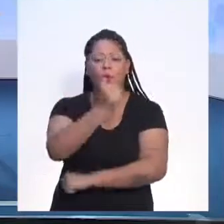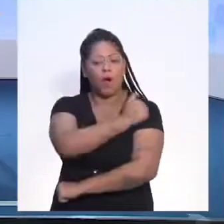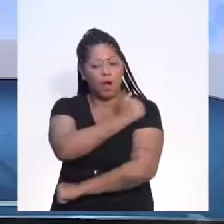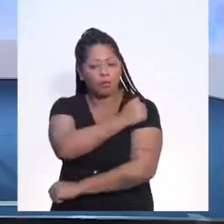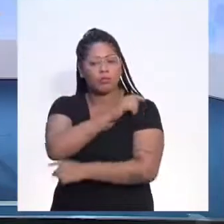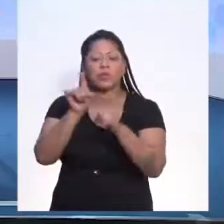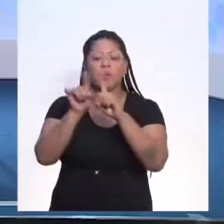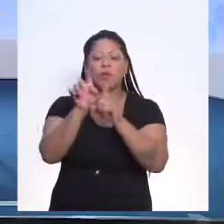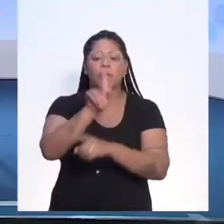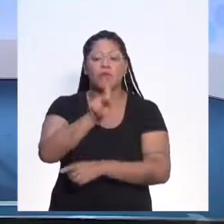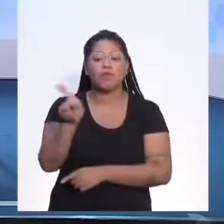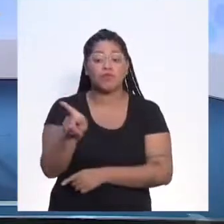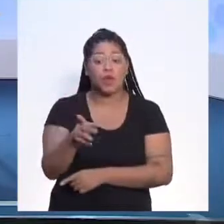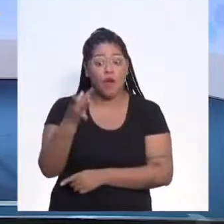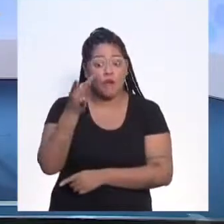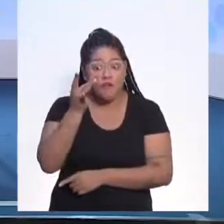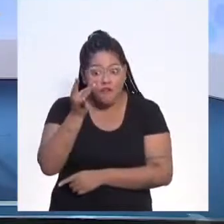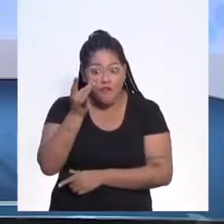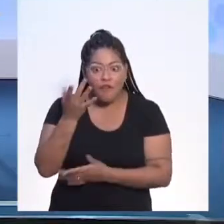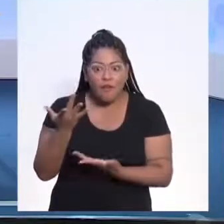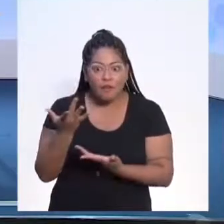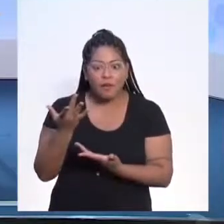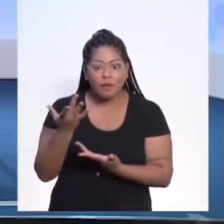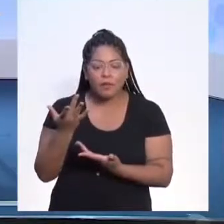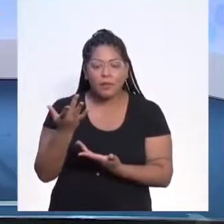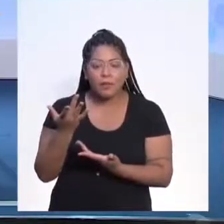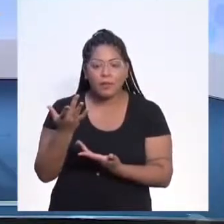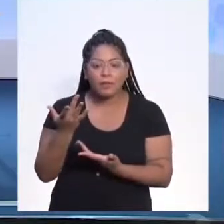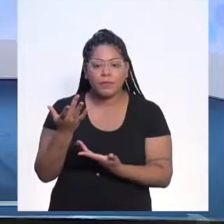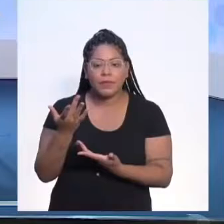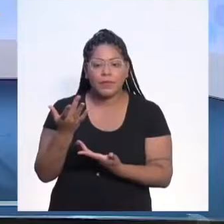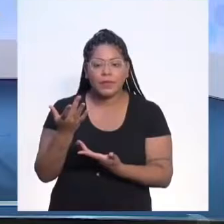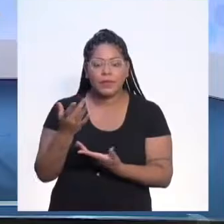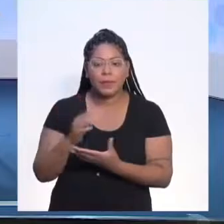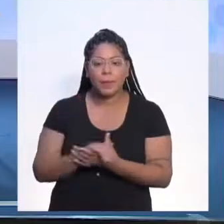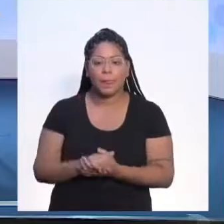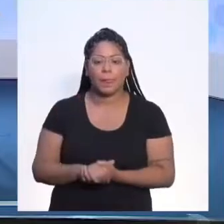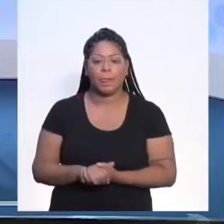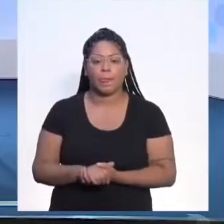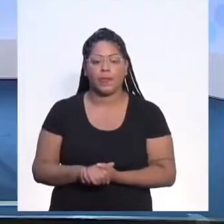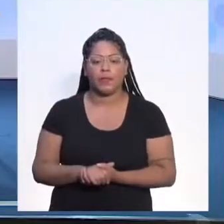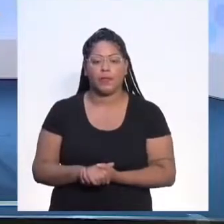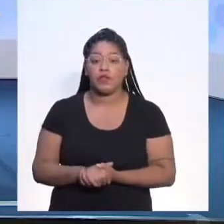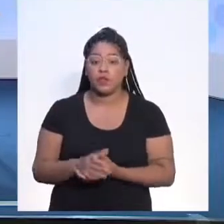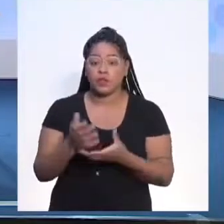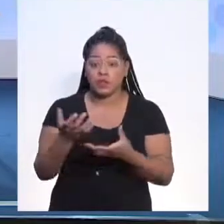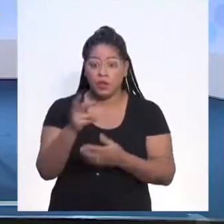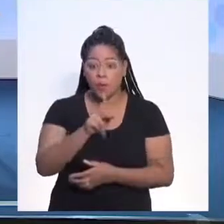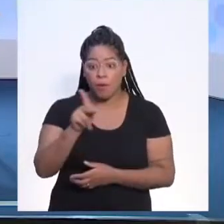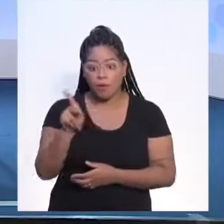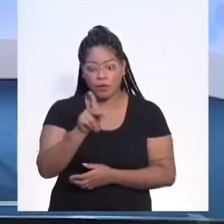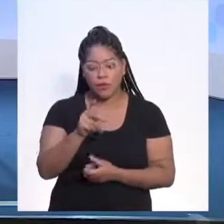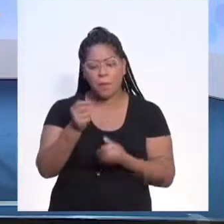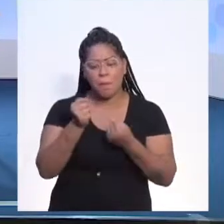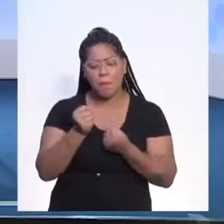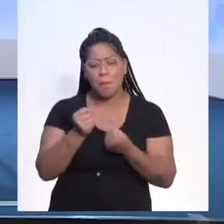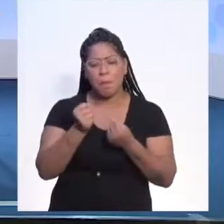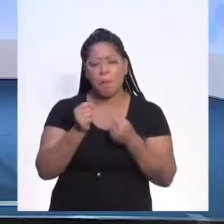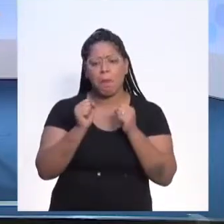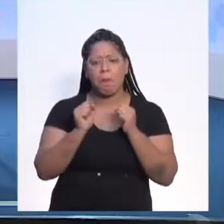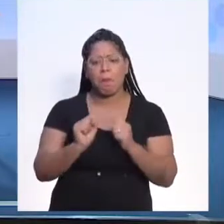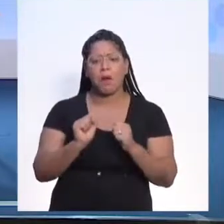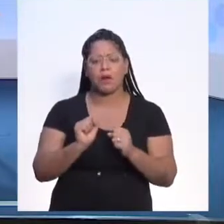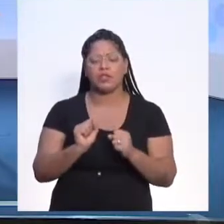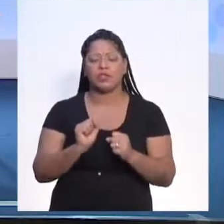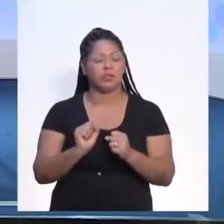vivo conosco. Então a gente está tentando, a partir da segunda metade da aula, conversar, que os professores entrem ao vivo, ou os alunos, né? Por isso essas